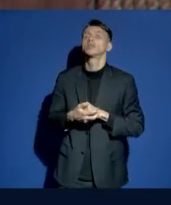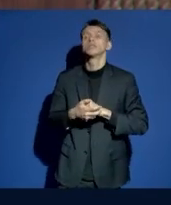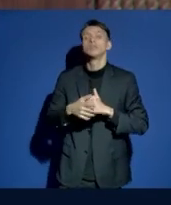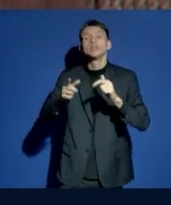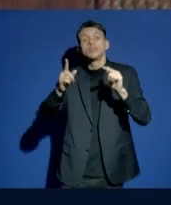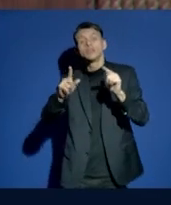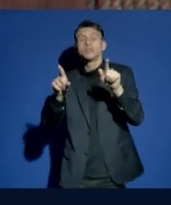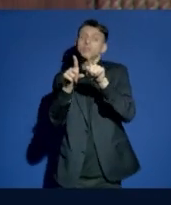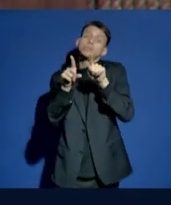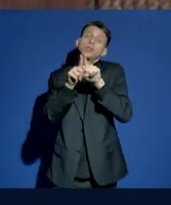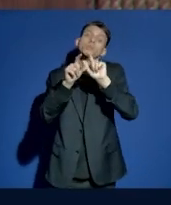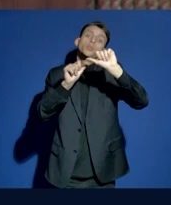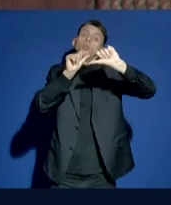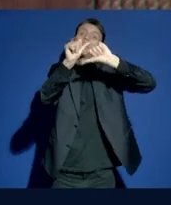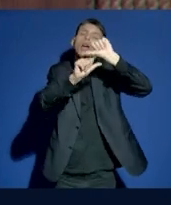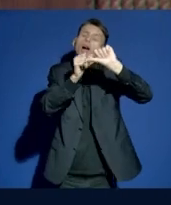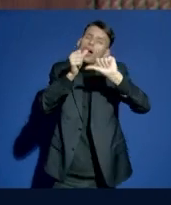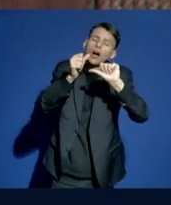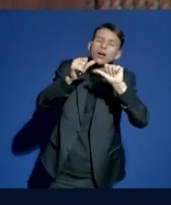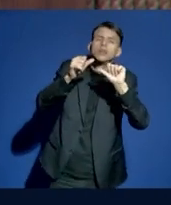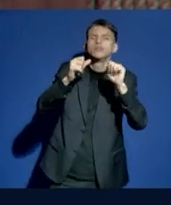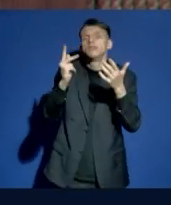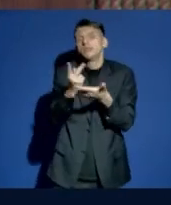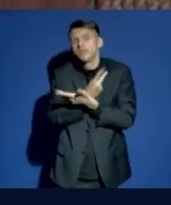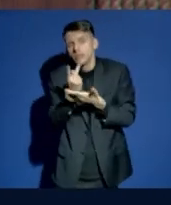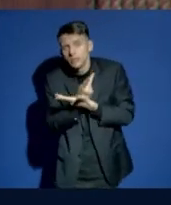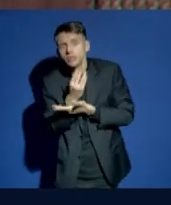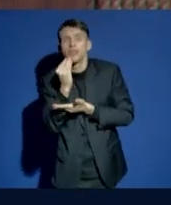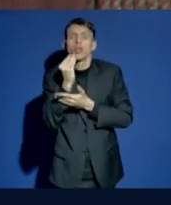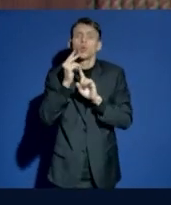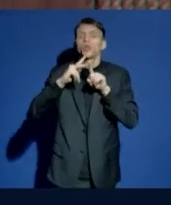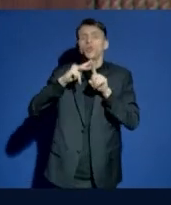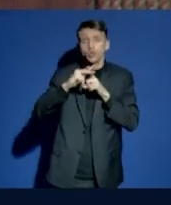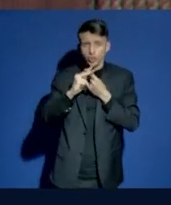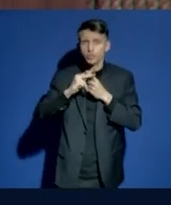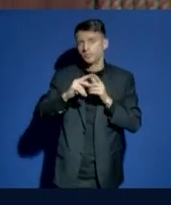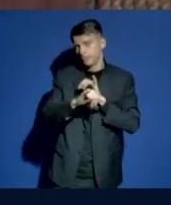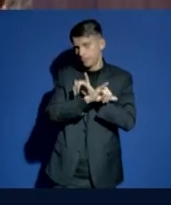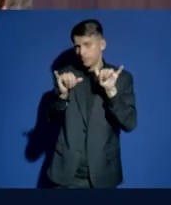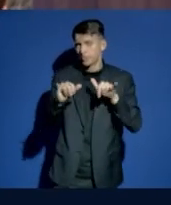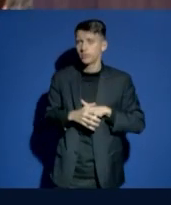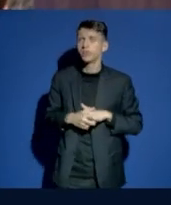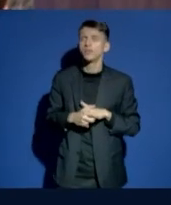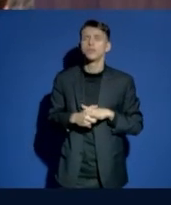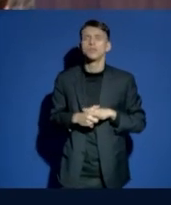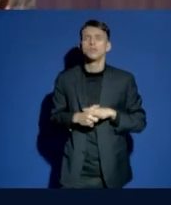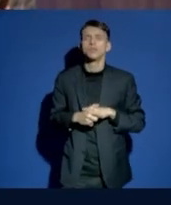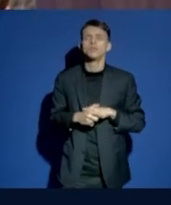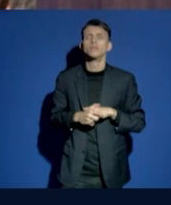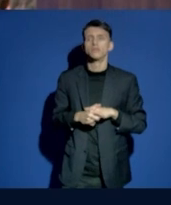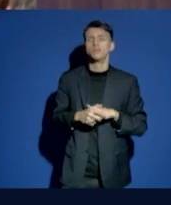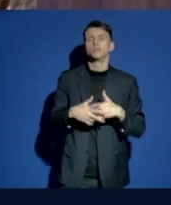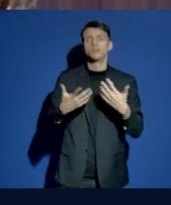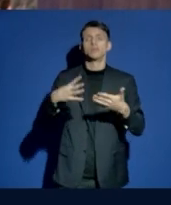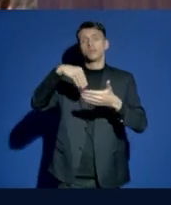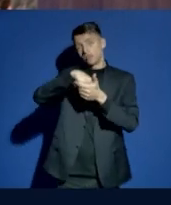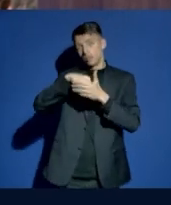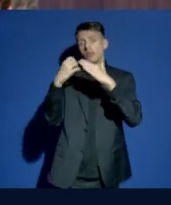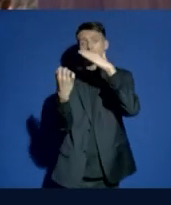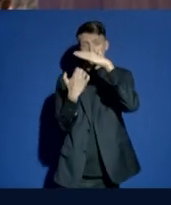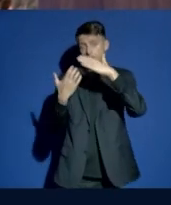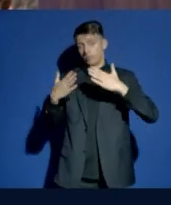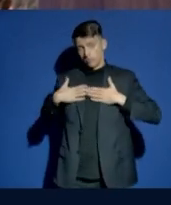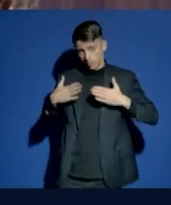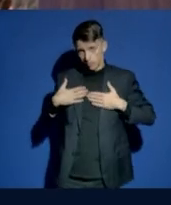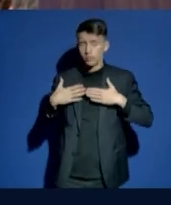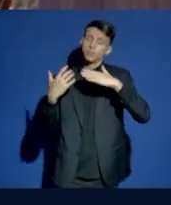talvez, desmistificar alguns erros que a gente ouve por aí. Boa. Dentro da Granja Faria,